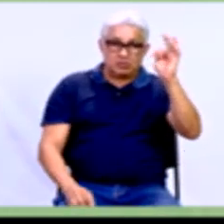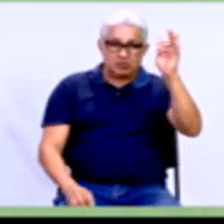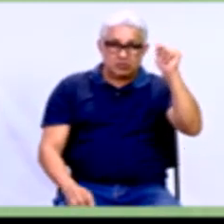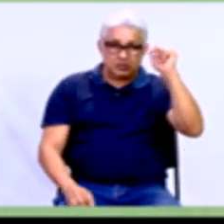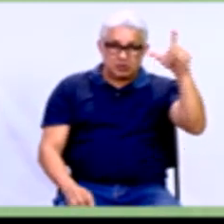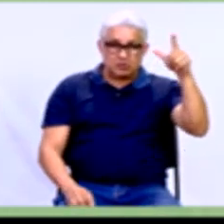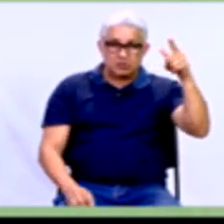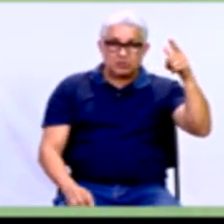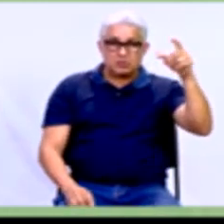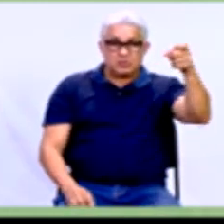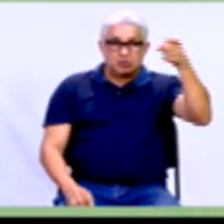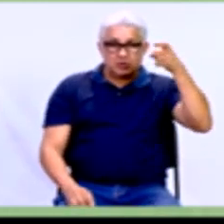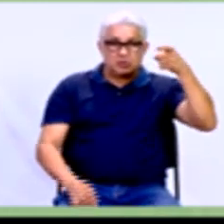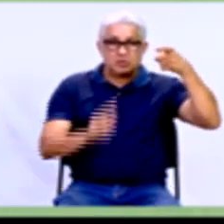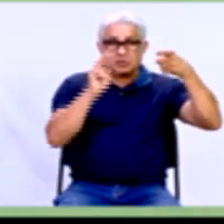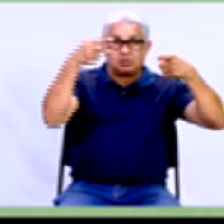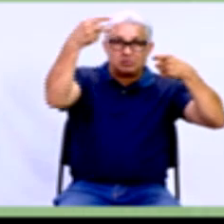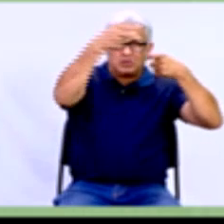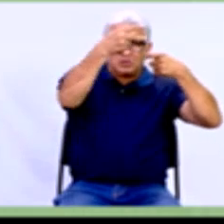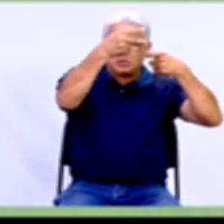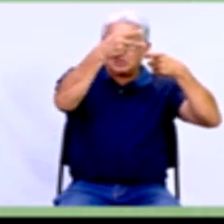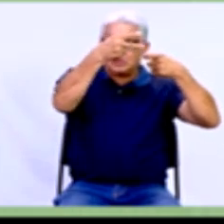28 vezes 28, a gente vai ter aqui